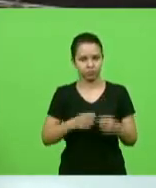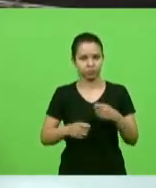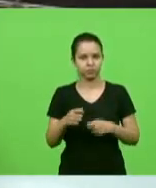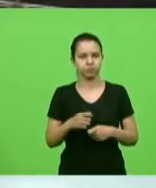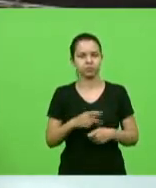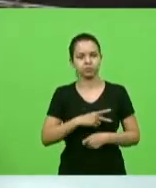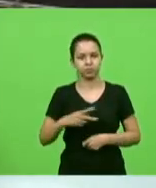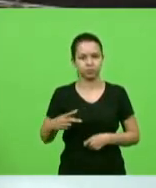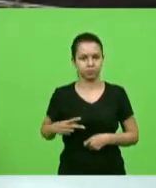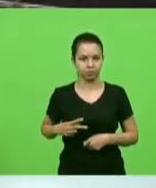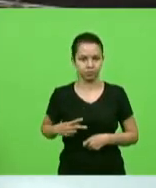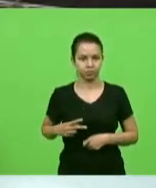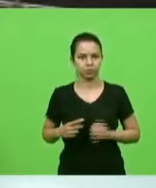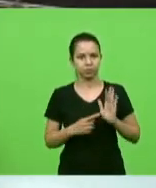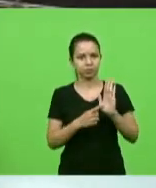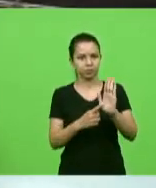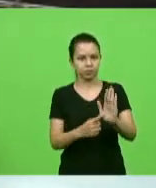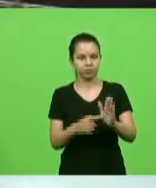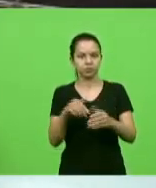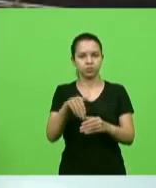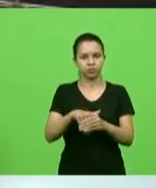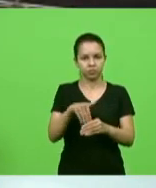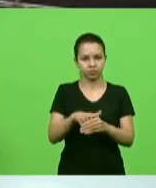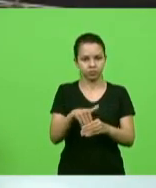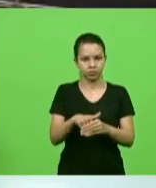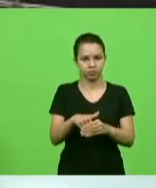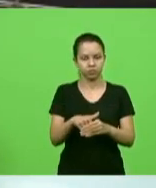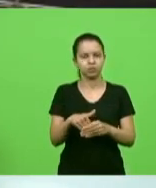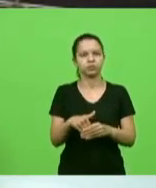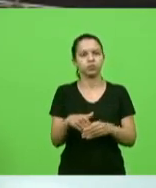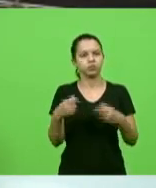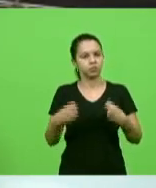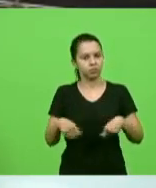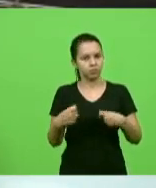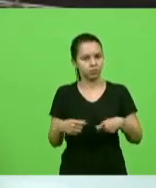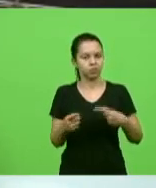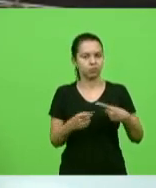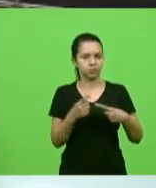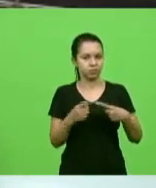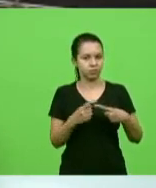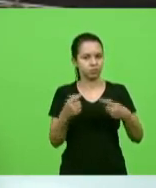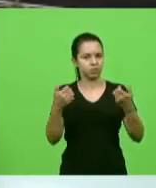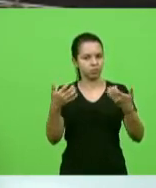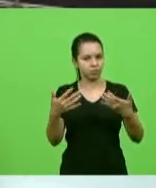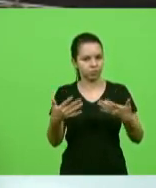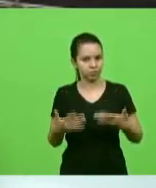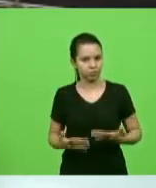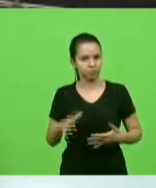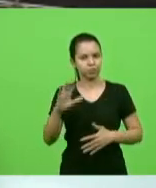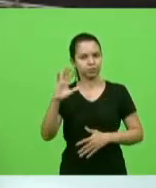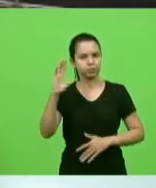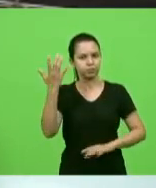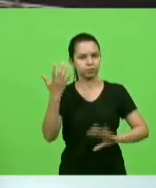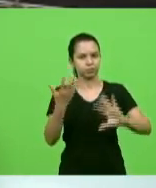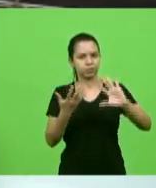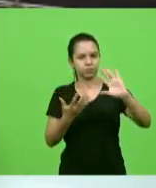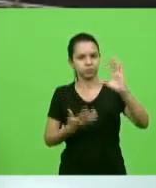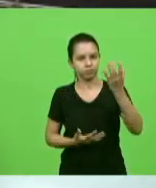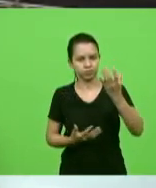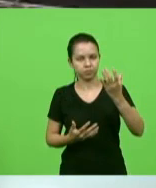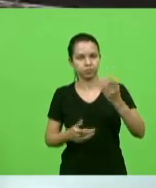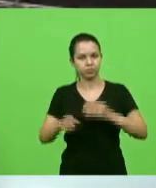apresentar os nossos votos nesta fase processual necessário primeiro que eu faça um relato dos acontecimentos